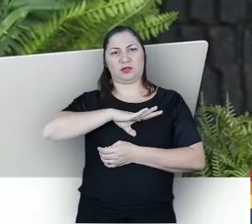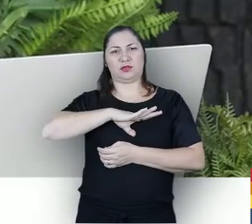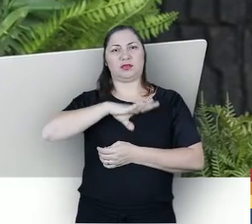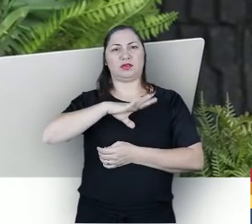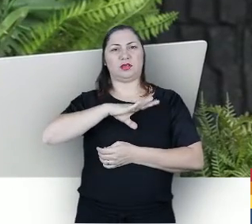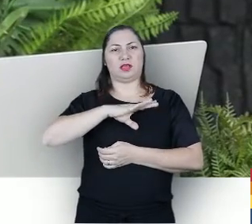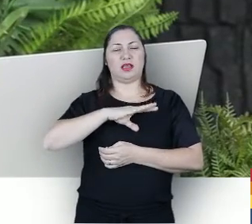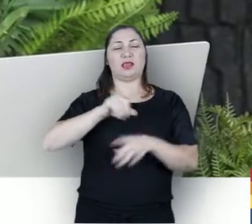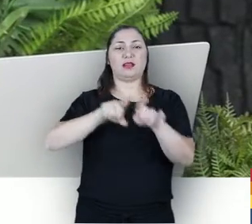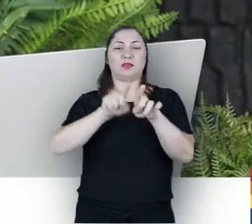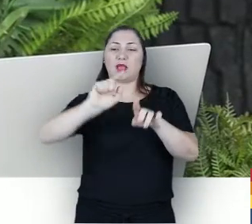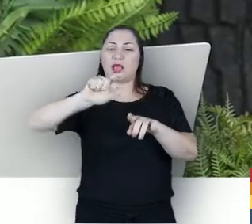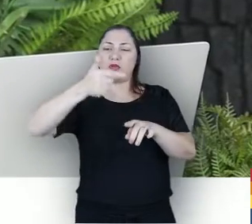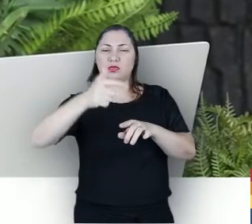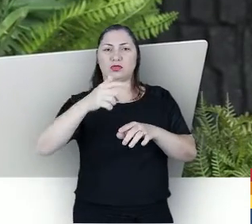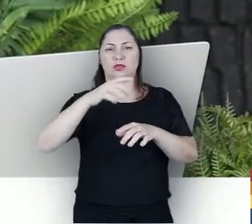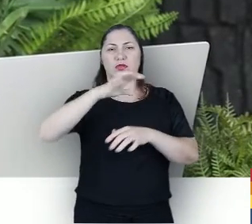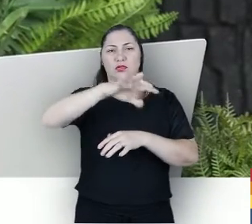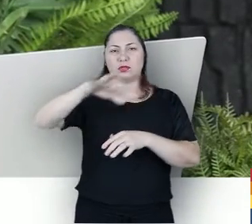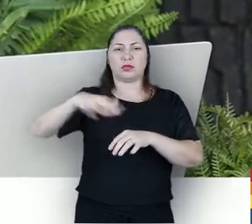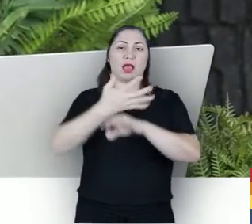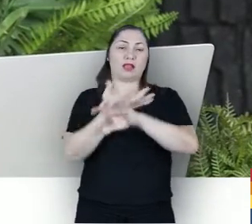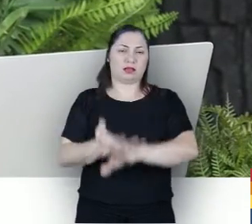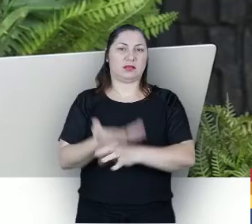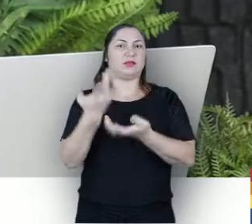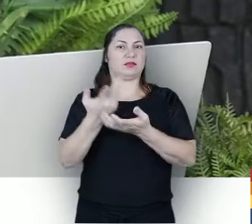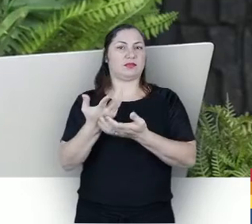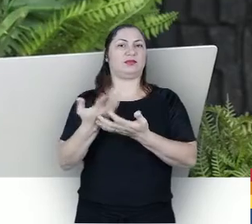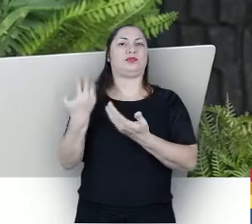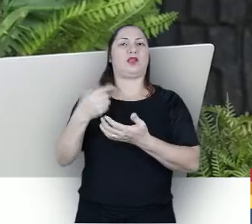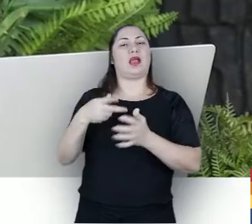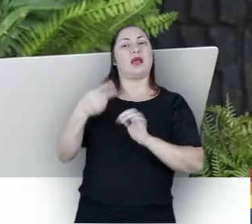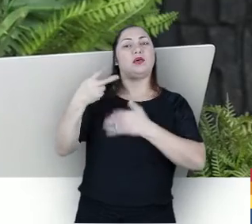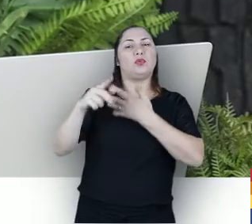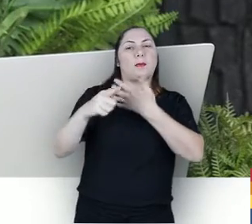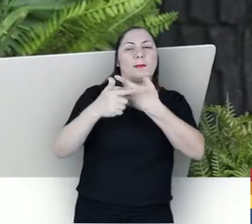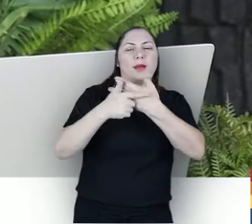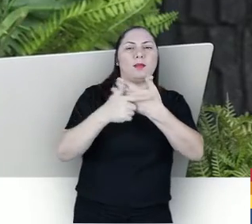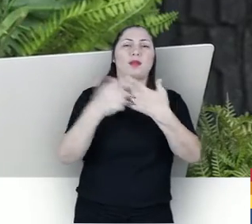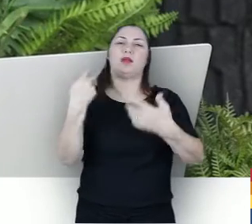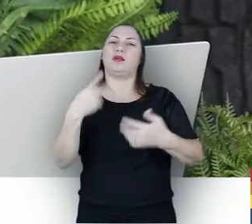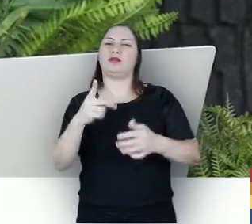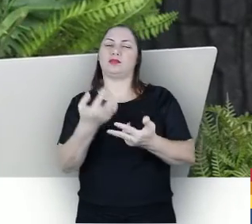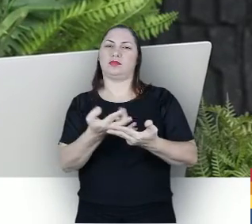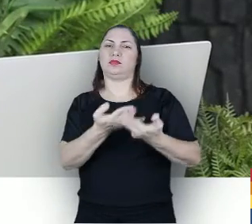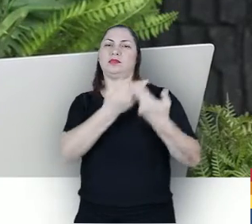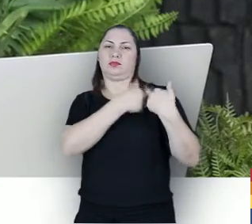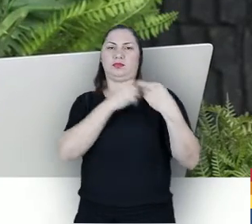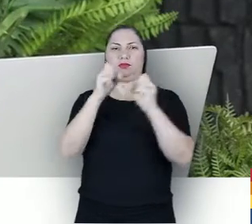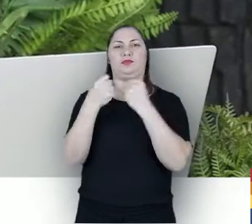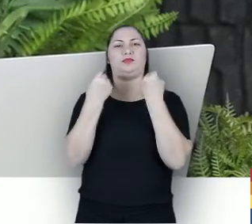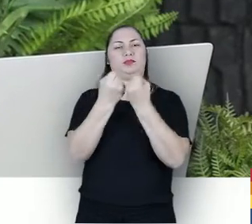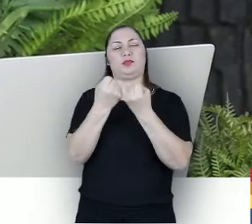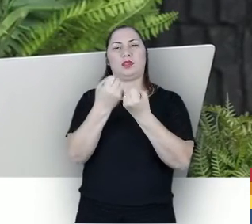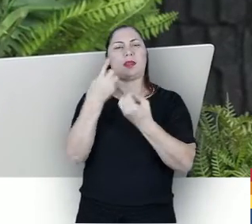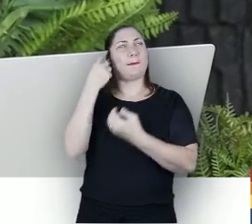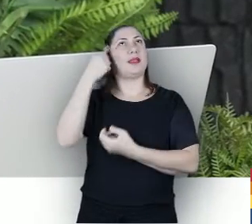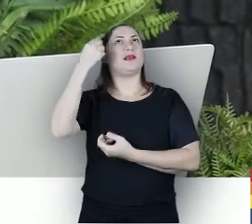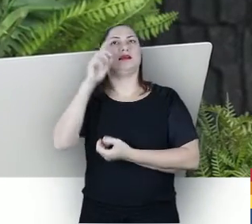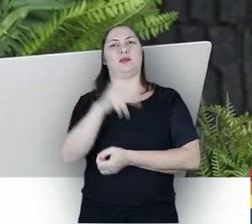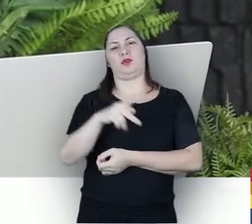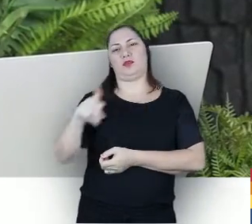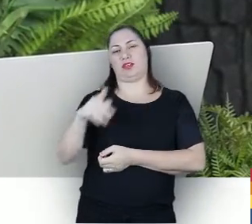textuais também são exemplos de pensar a língua portuguesa, também serve para os outros componentes da área de